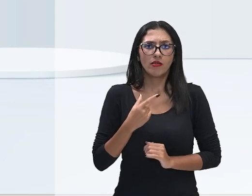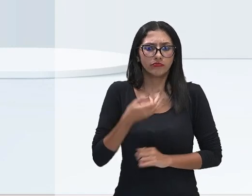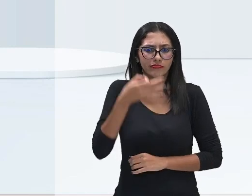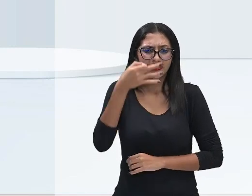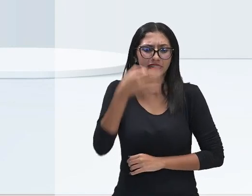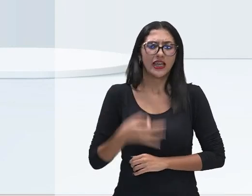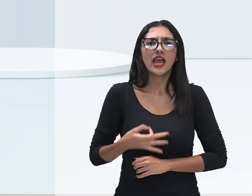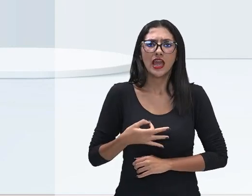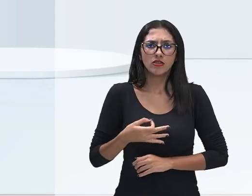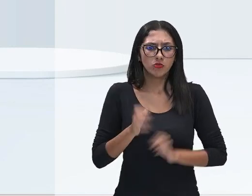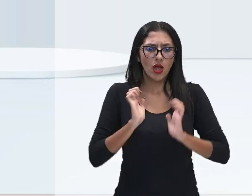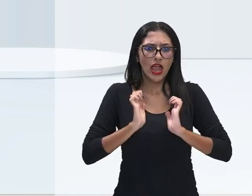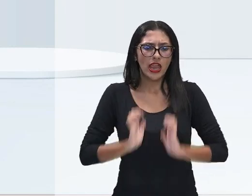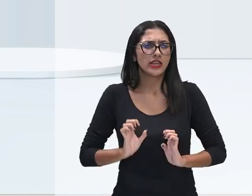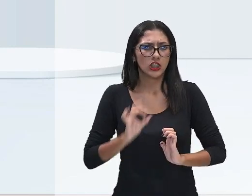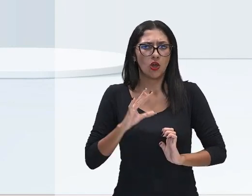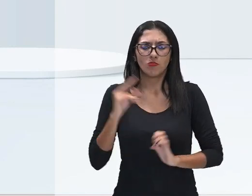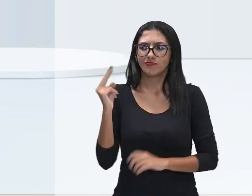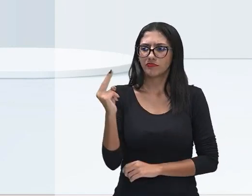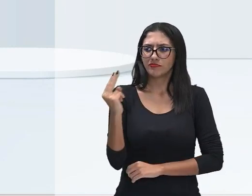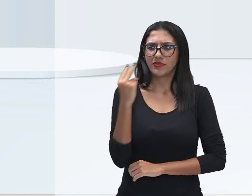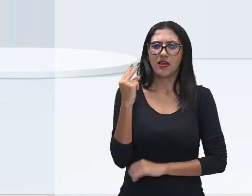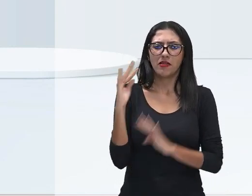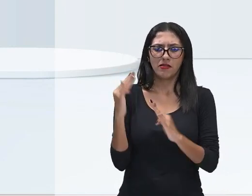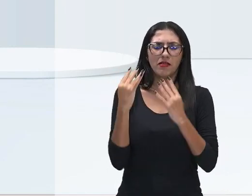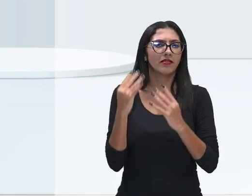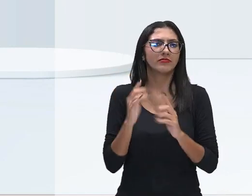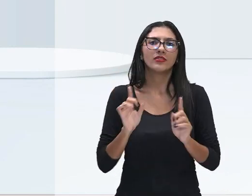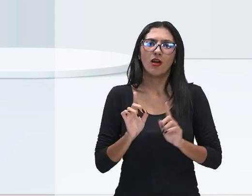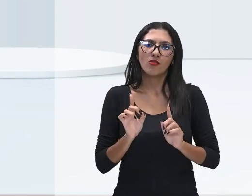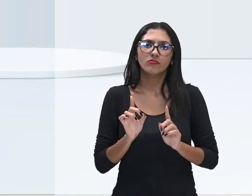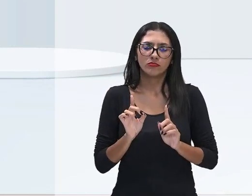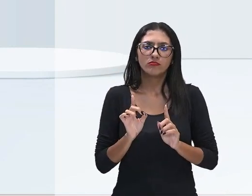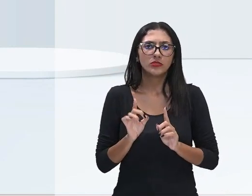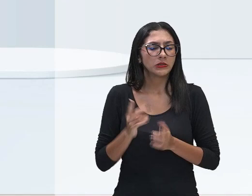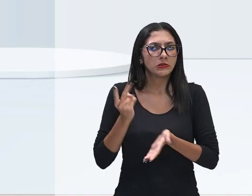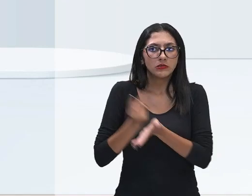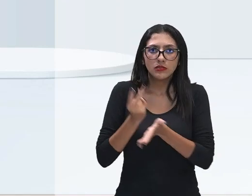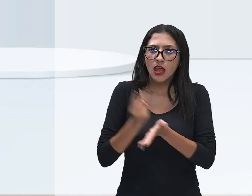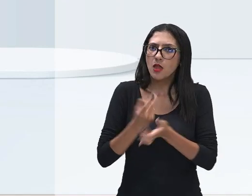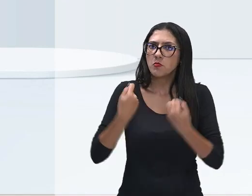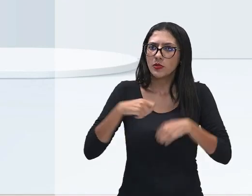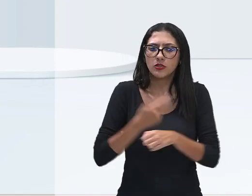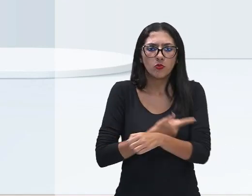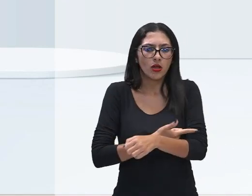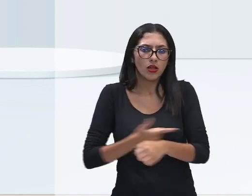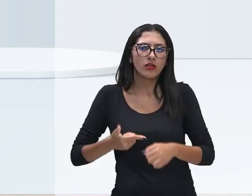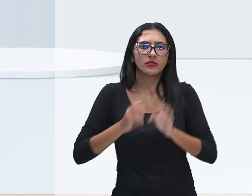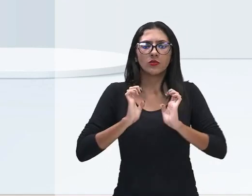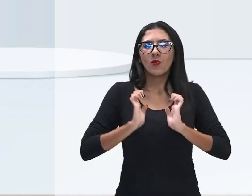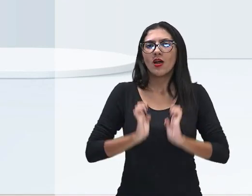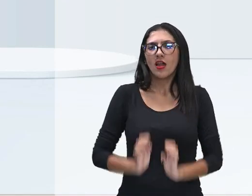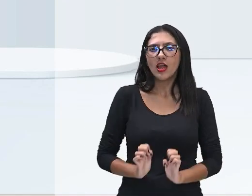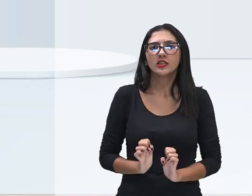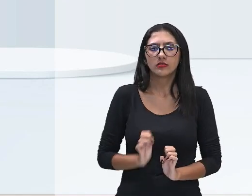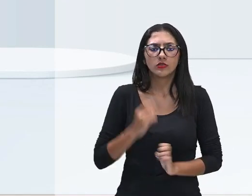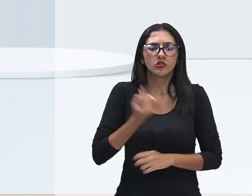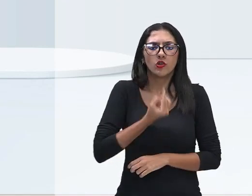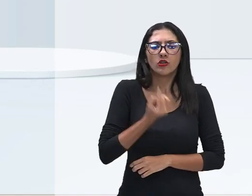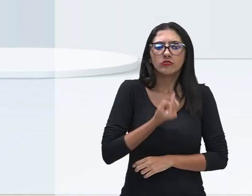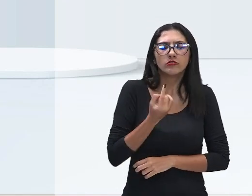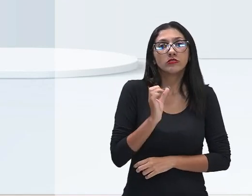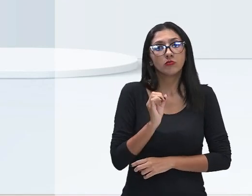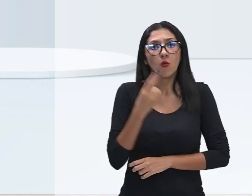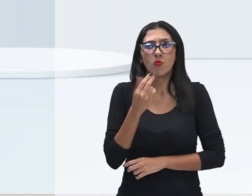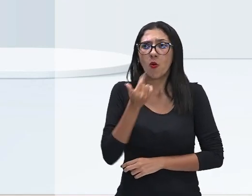só quando estão me olhando. Eu devo agir corretamente o tempo todo, mesmo quando as pessoas não estão